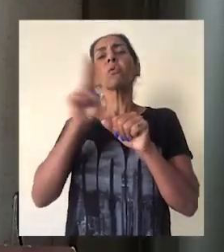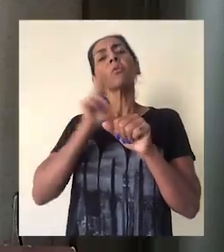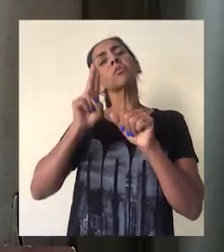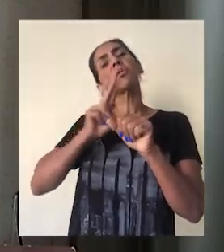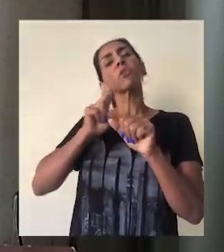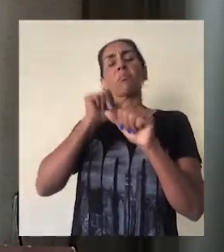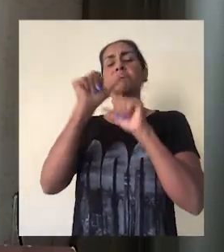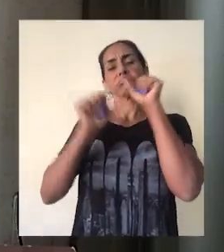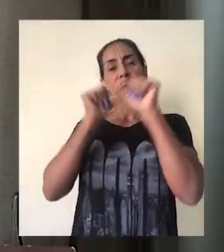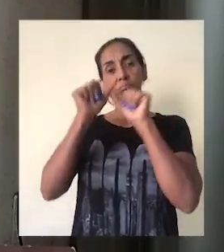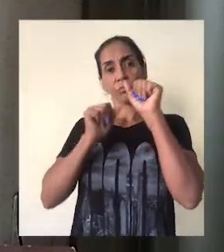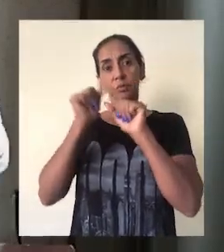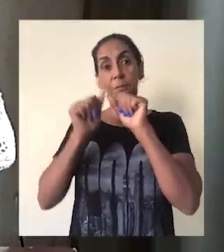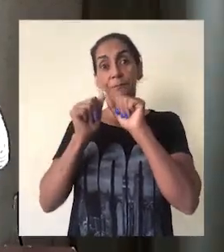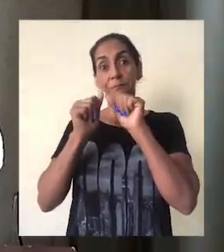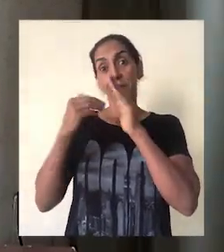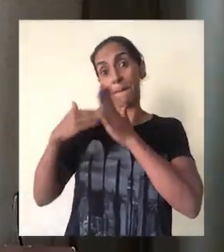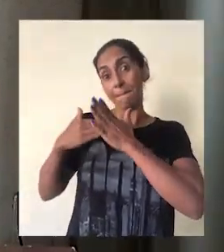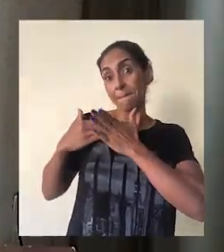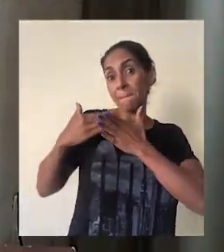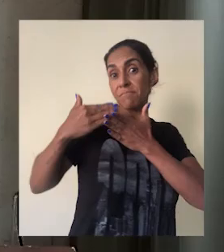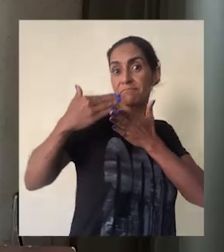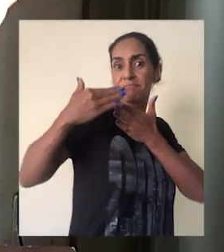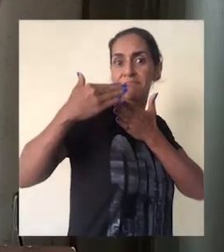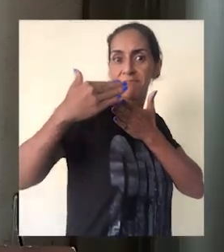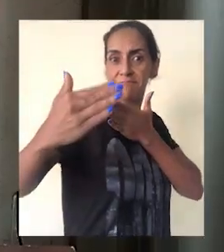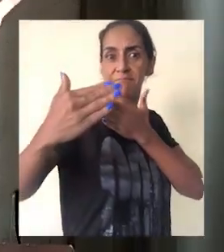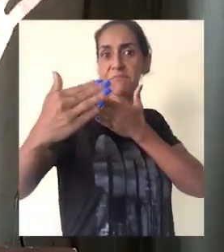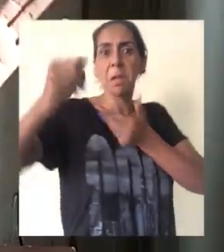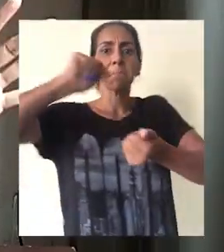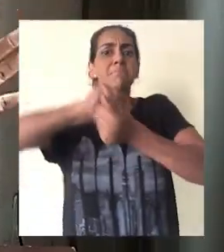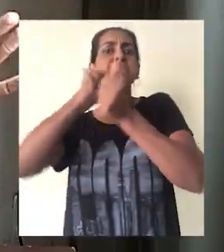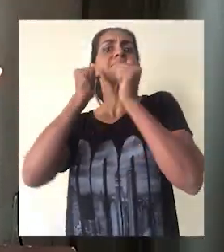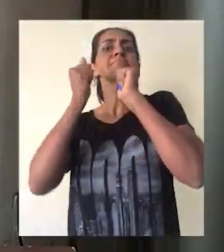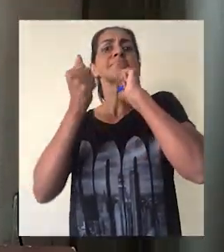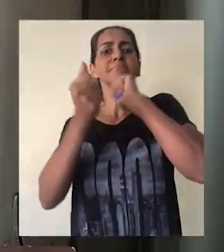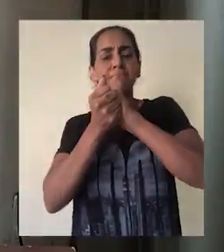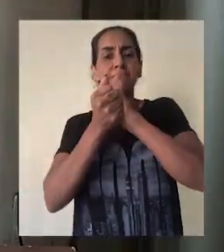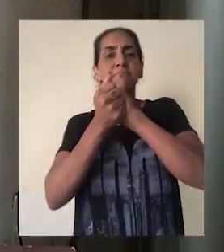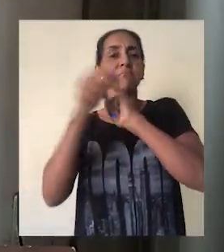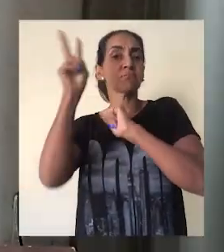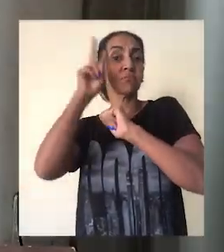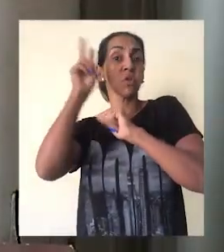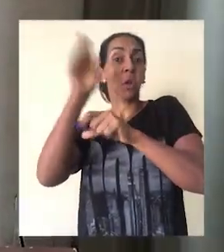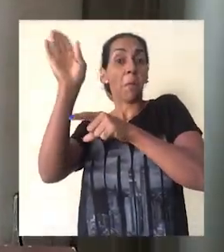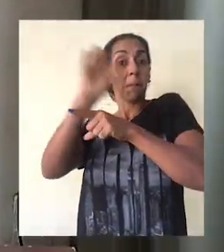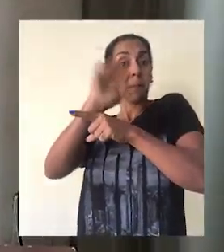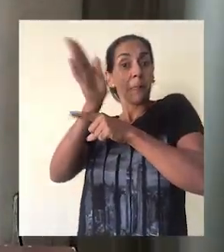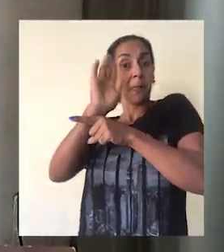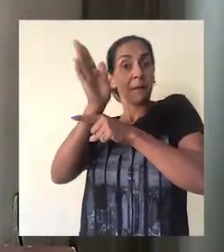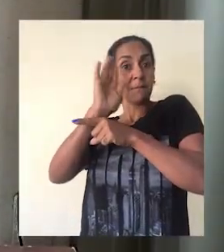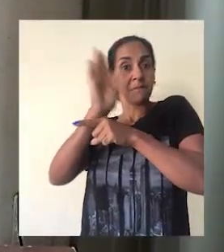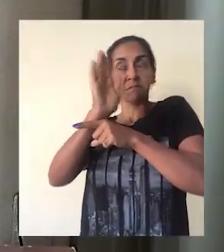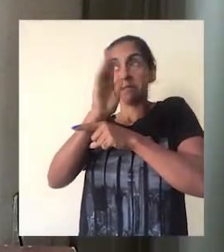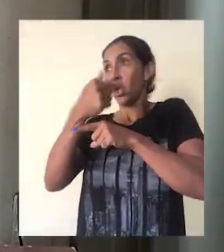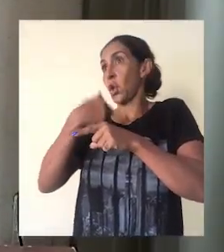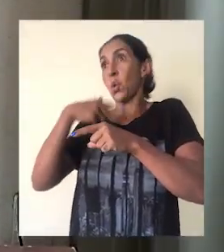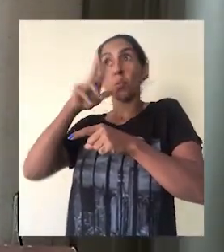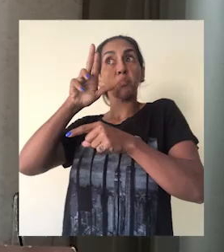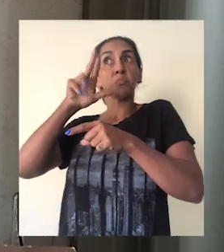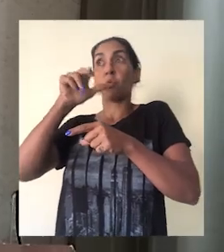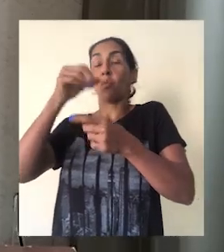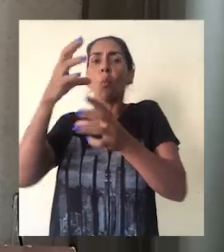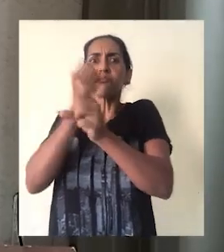história original de Bram Stoker. E a partir daí teve uma explosão de adaptações de Drácula para o cinema. Eu não consegui chegar a um número exato